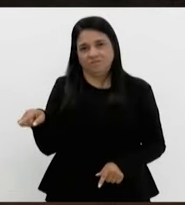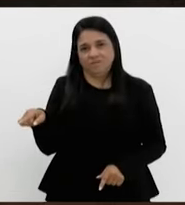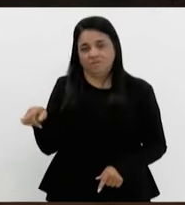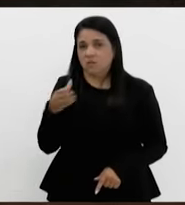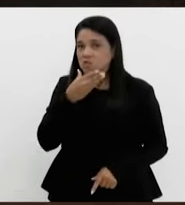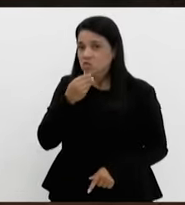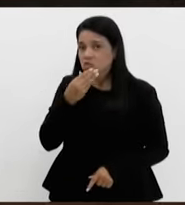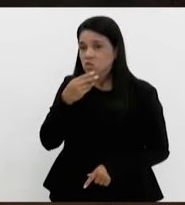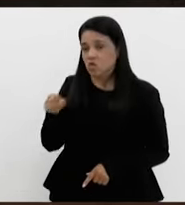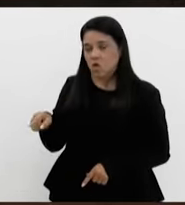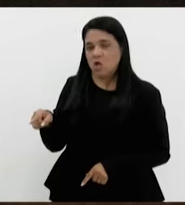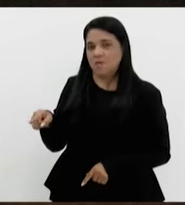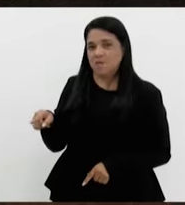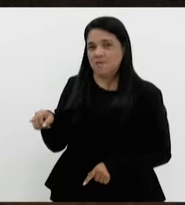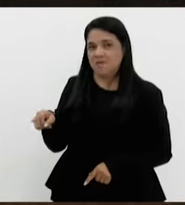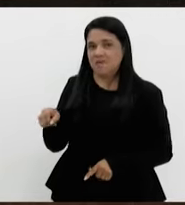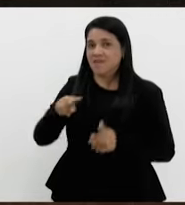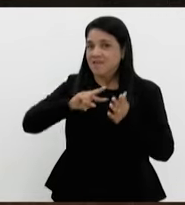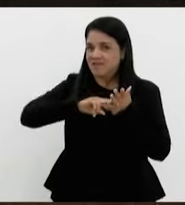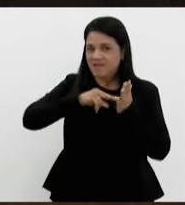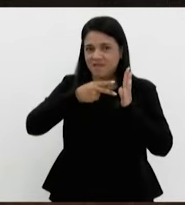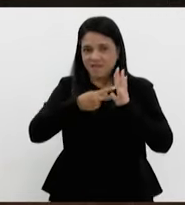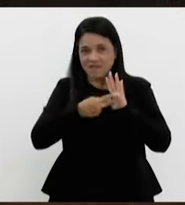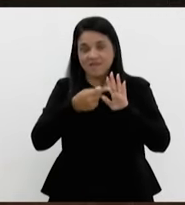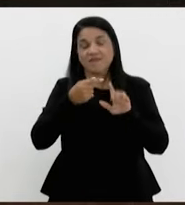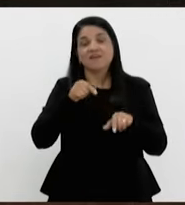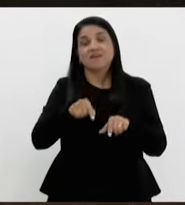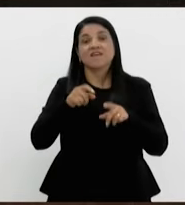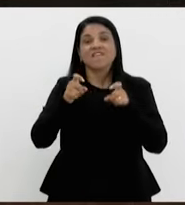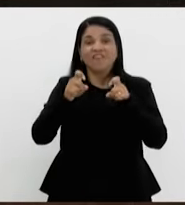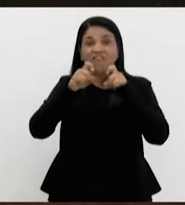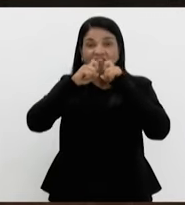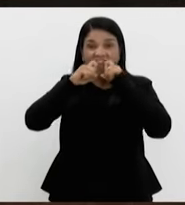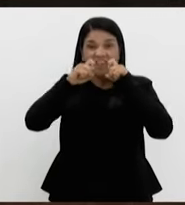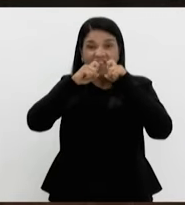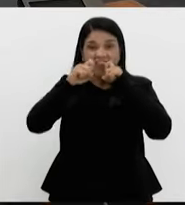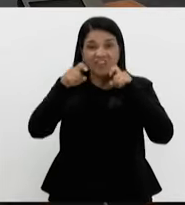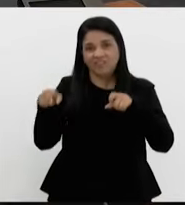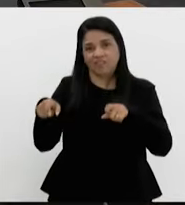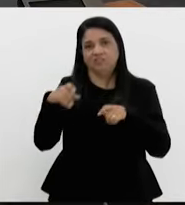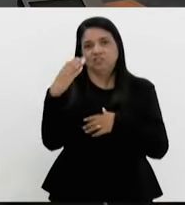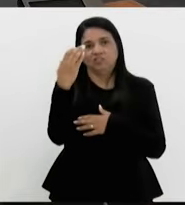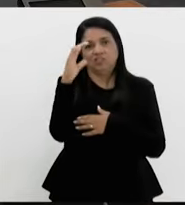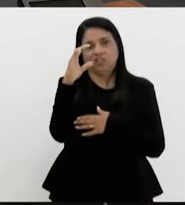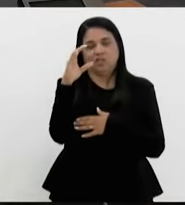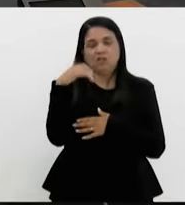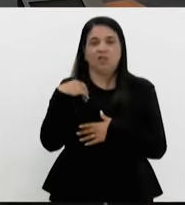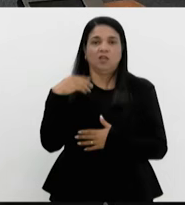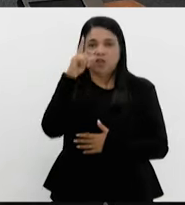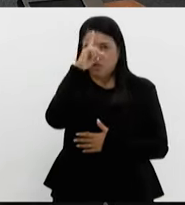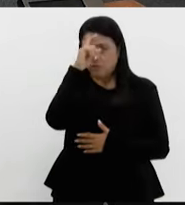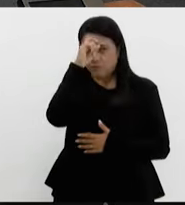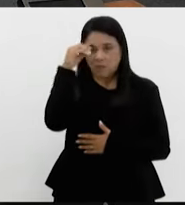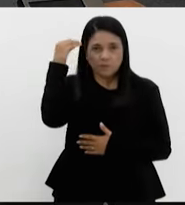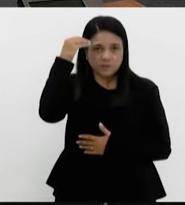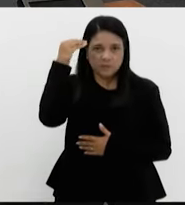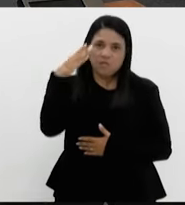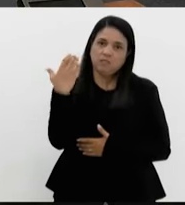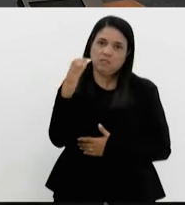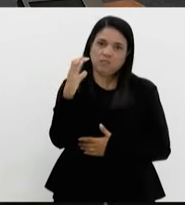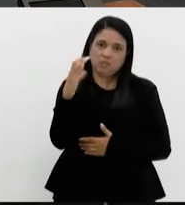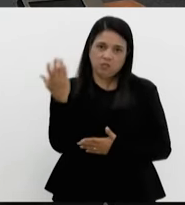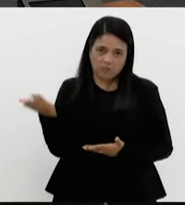desse cidadão do Vampiro de Niterói para o Hospital Psiquiátrico de Jurujuba. Pela ordem, senhora presidente.